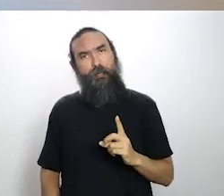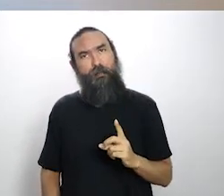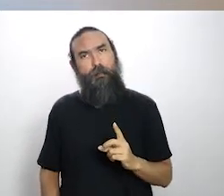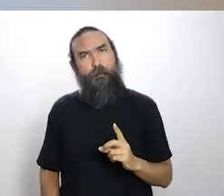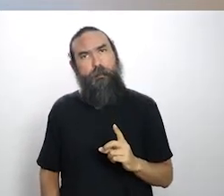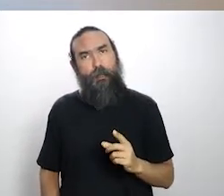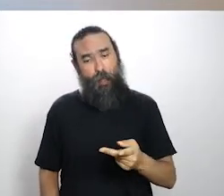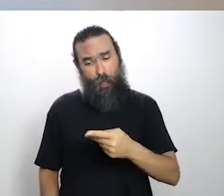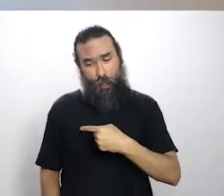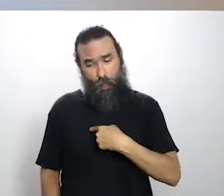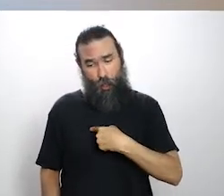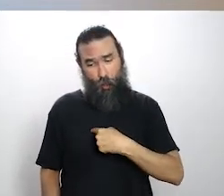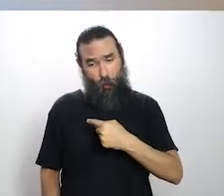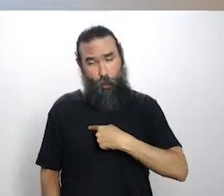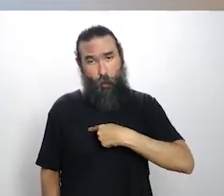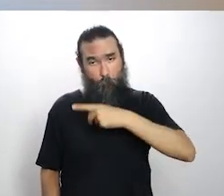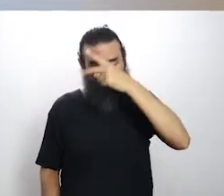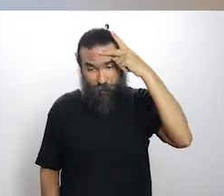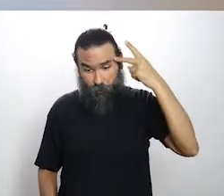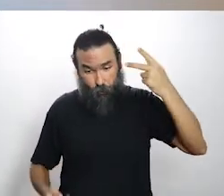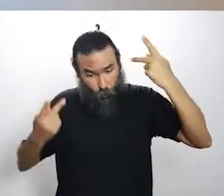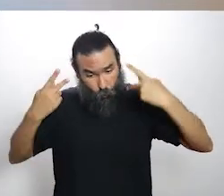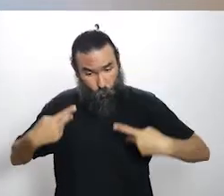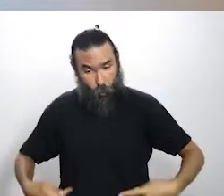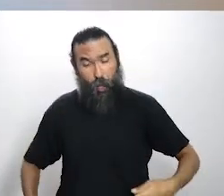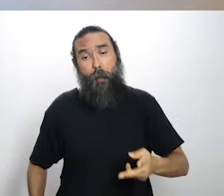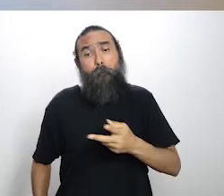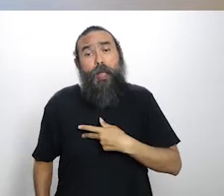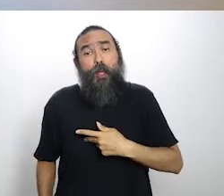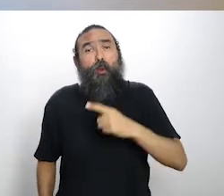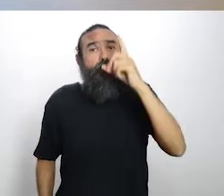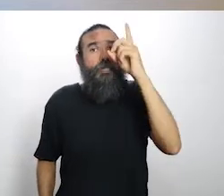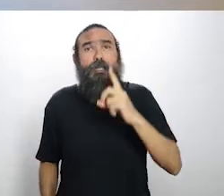E ninguém vai violentar o meu direito. Não pode.